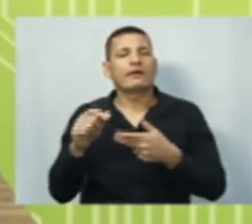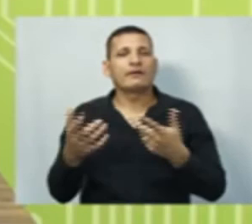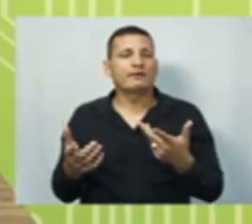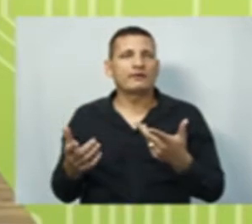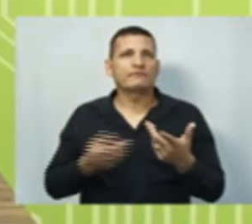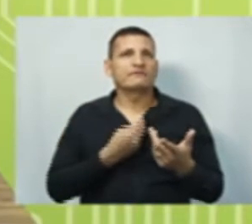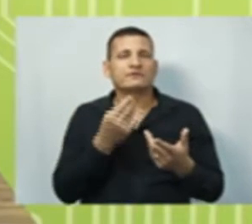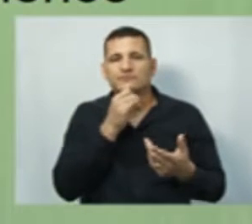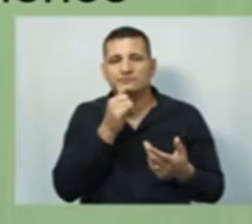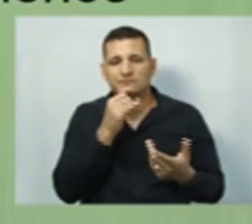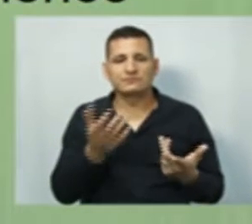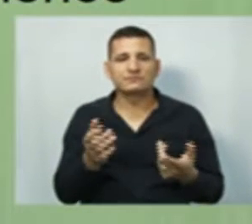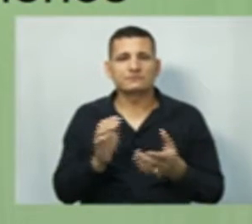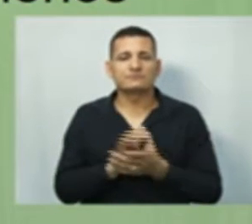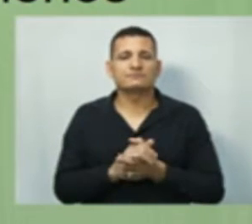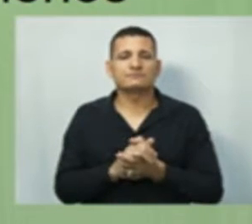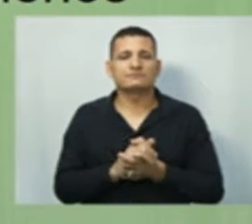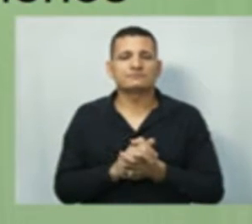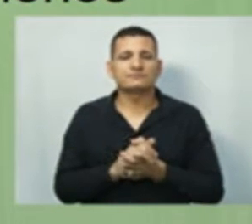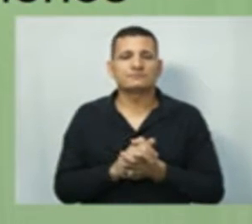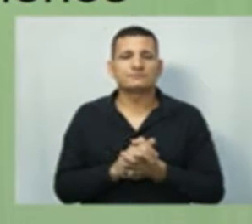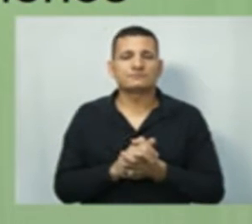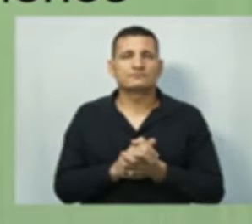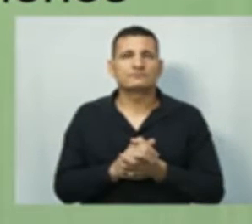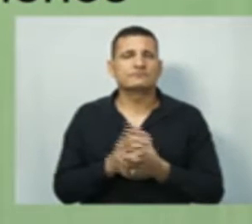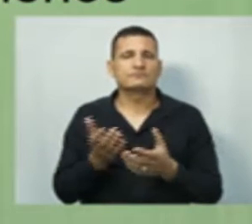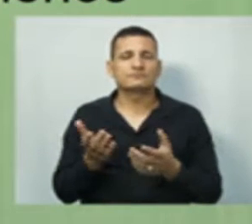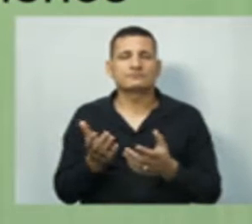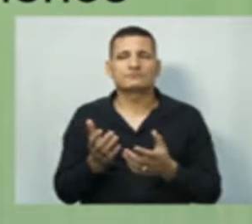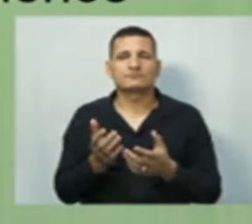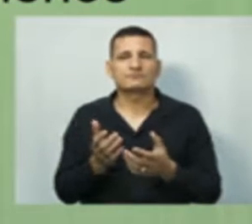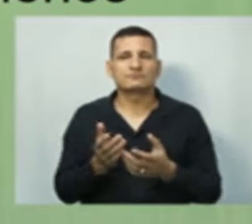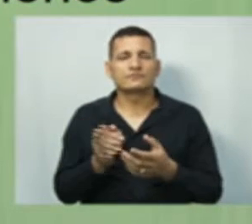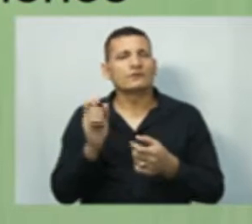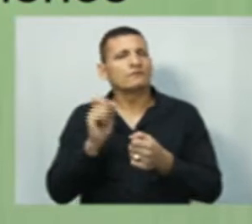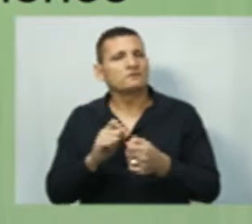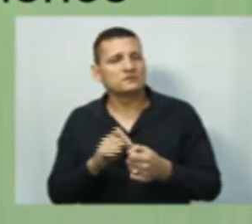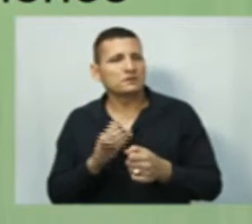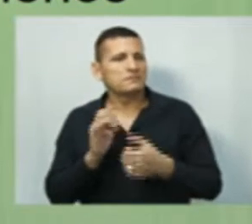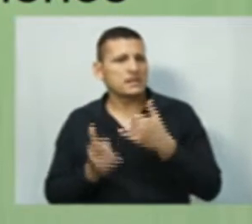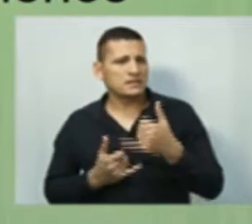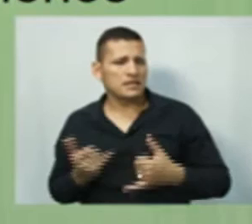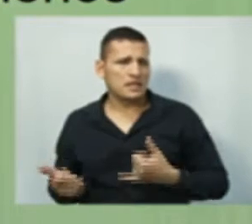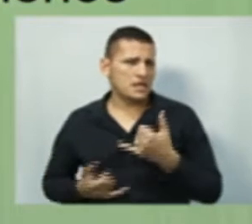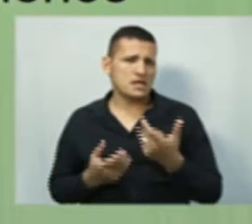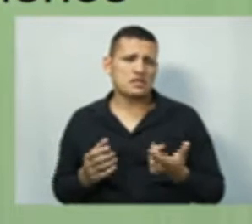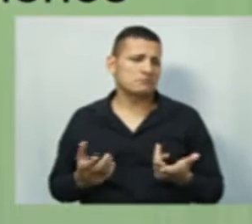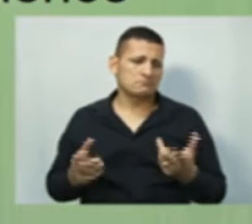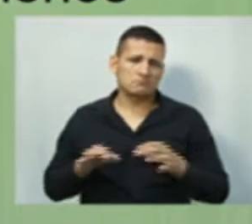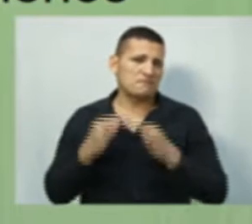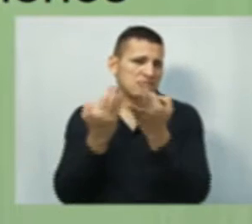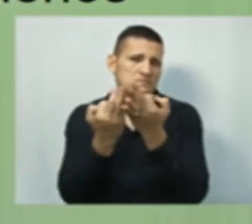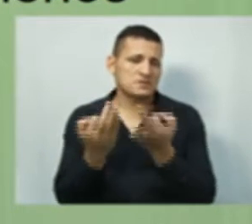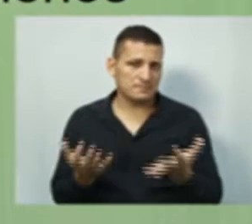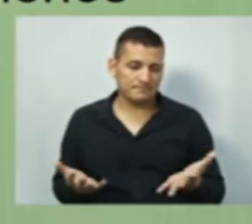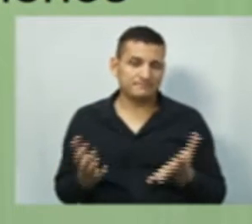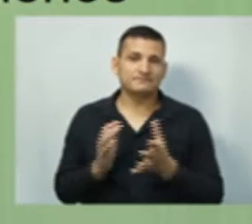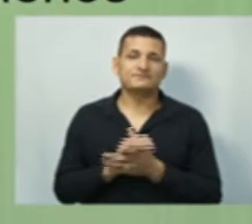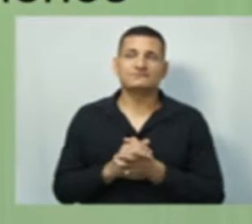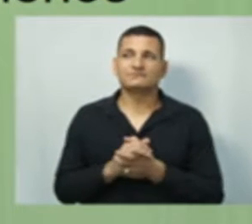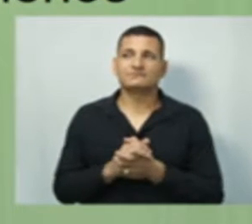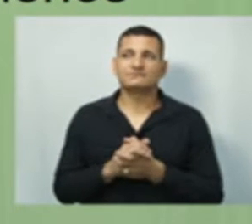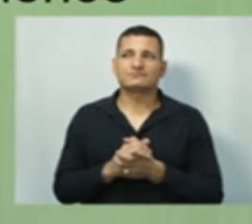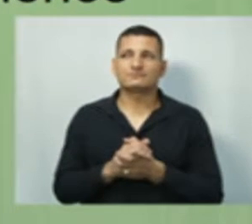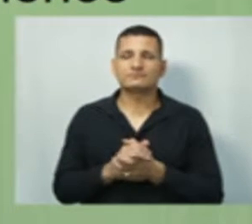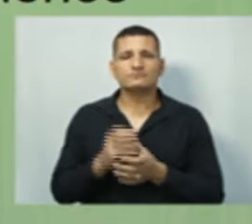que seria ou fazer um momento de lazer, ou participar com a minha família. Ou quando